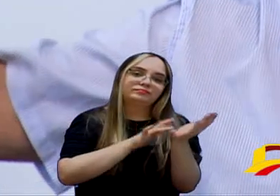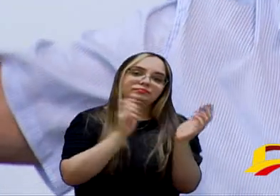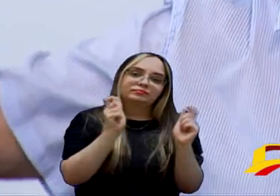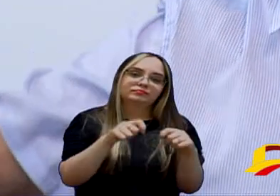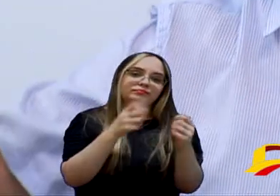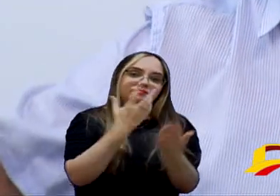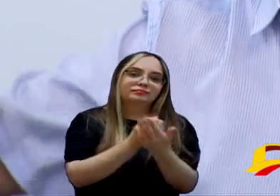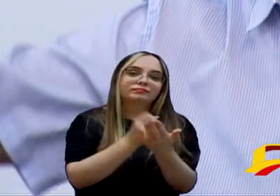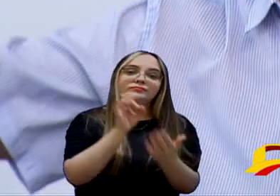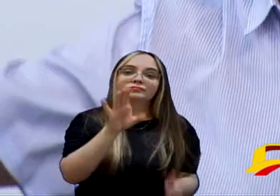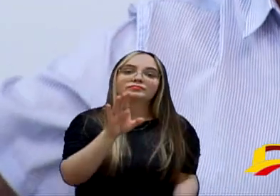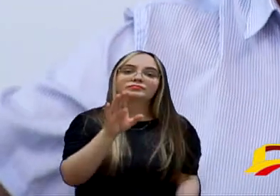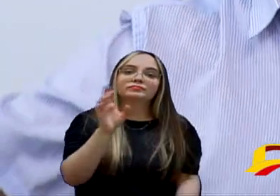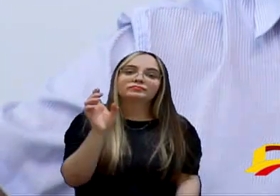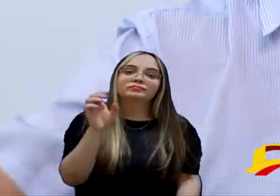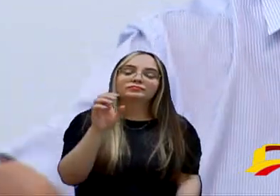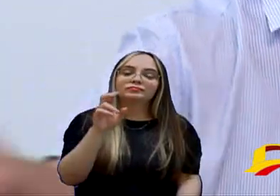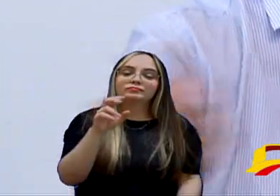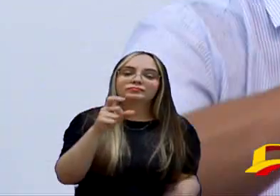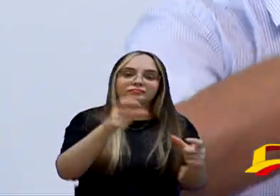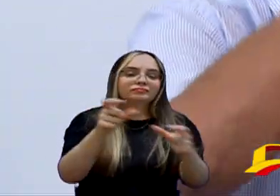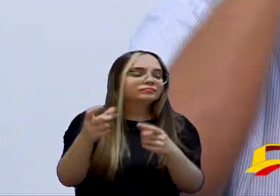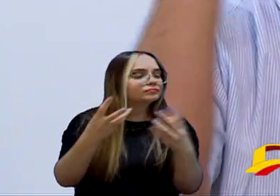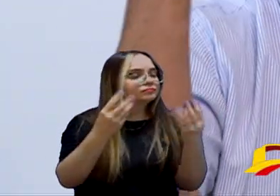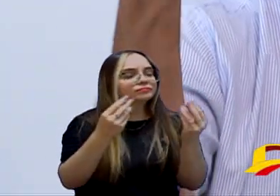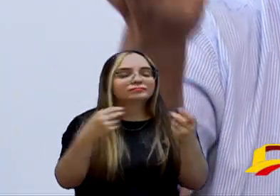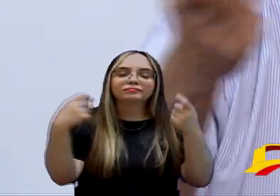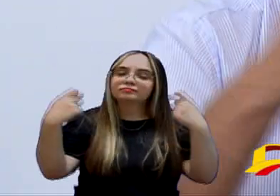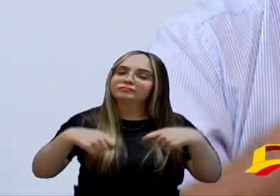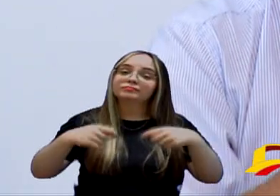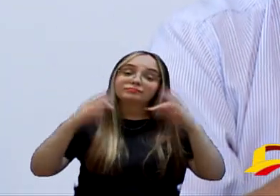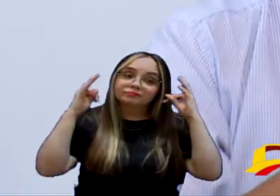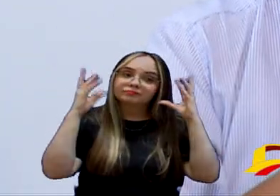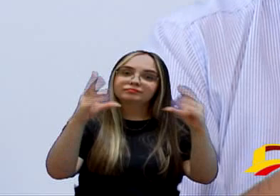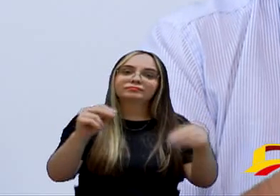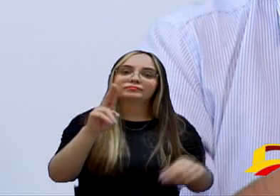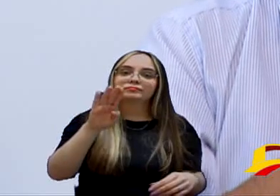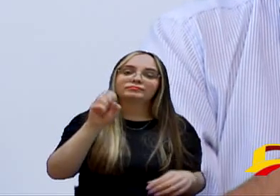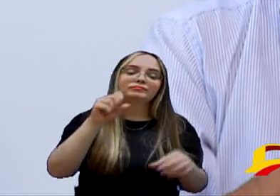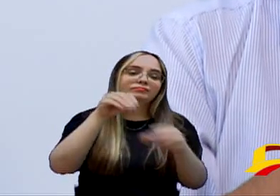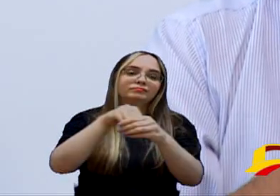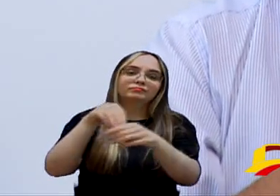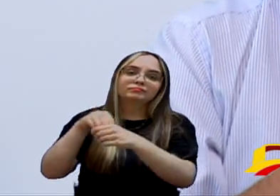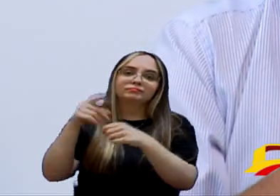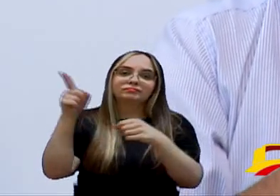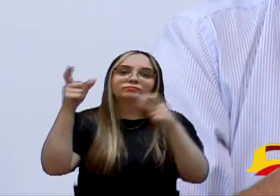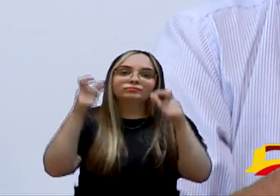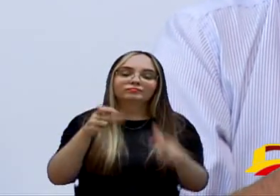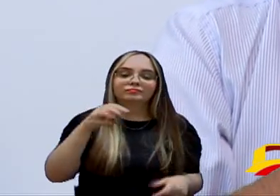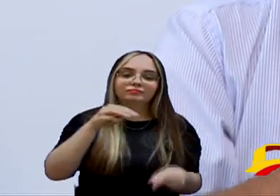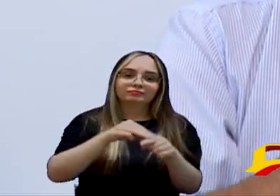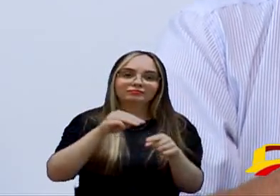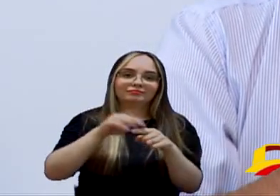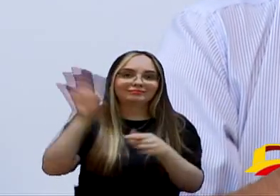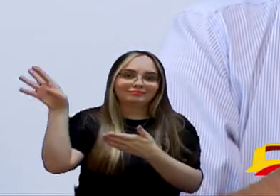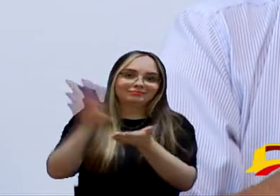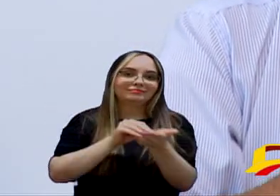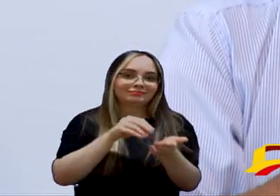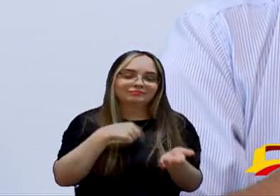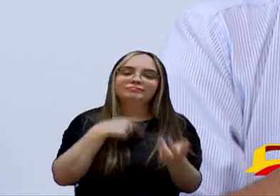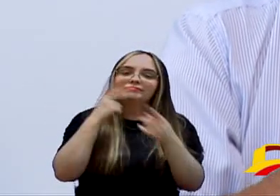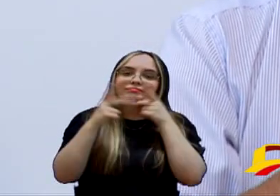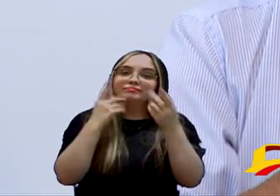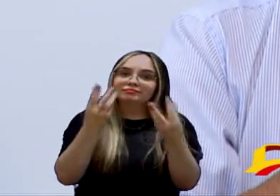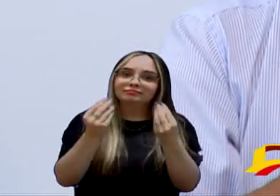UBS da Maria do Carmo da Vila Santana isso aí tem que se implantado em todas as obesas isso é um projeto que vem de Maringá eu falo tanto de Maringá